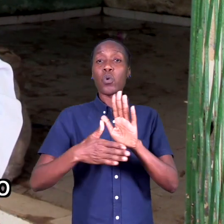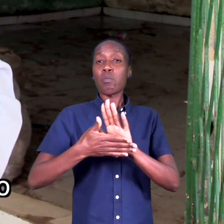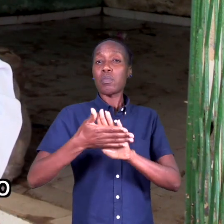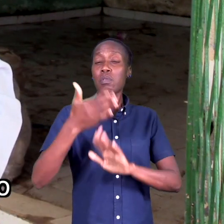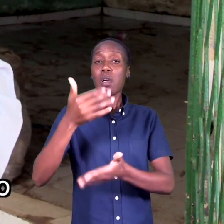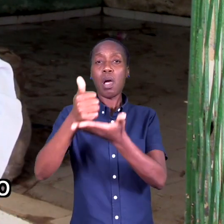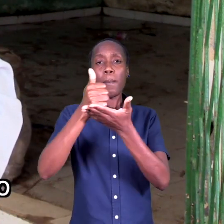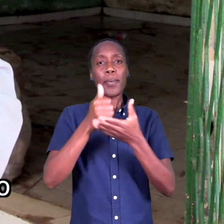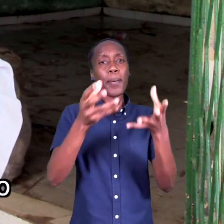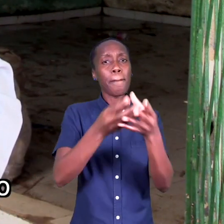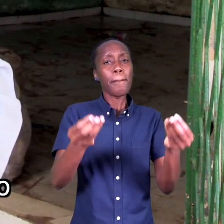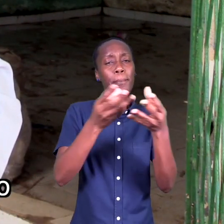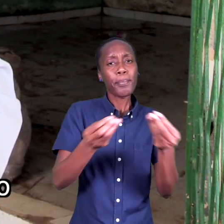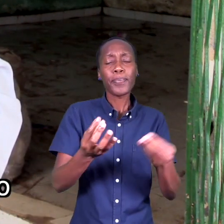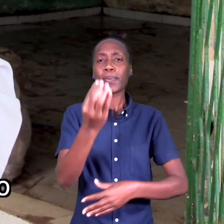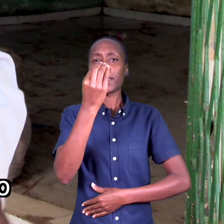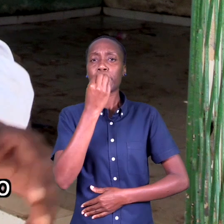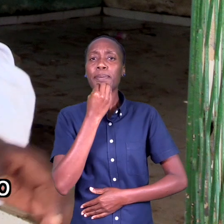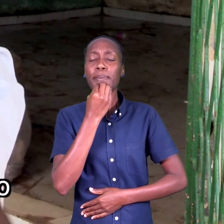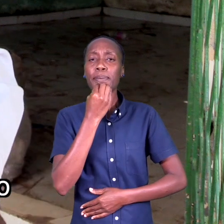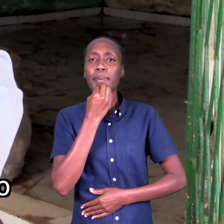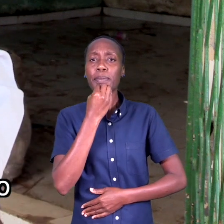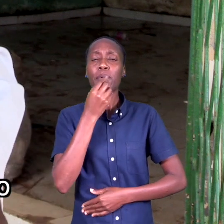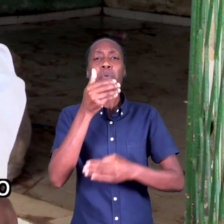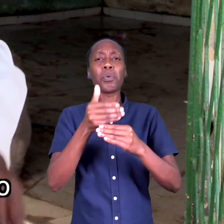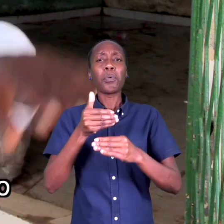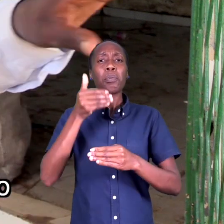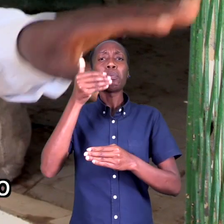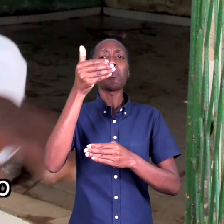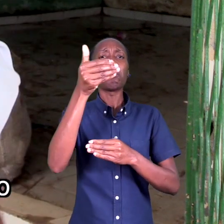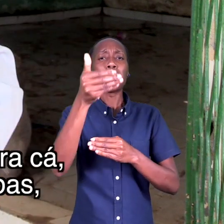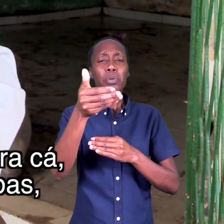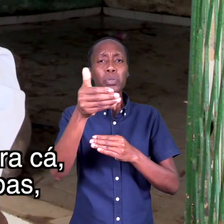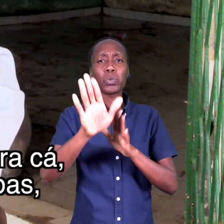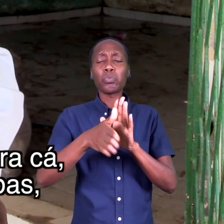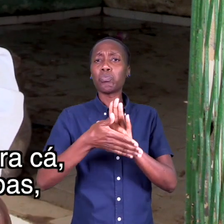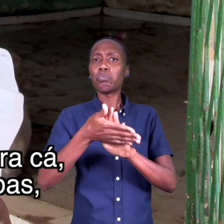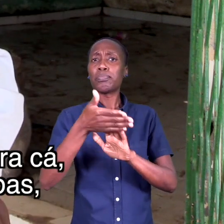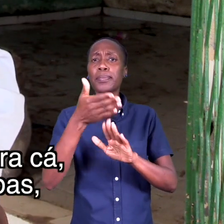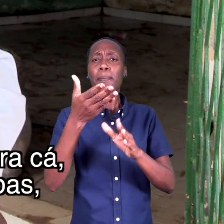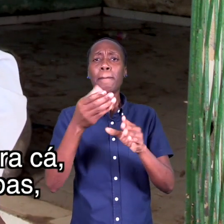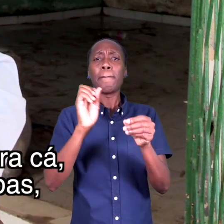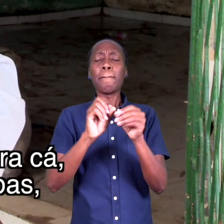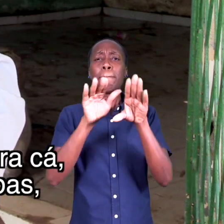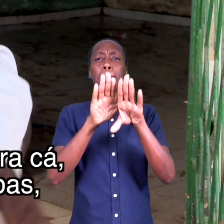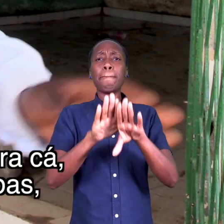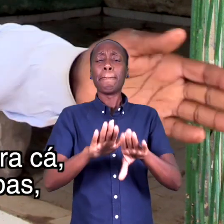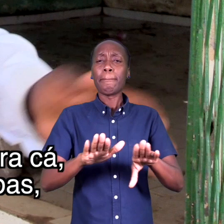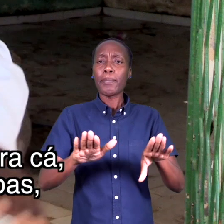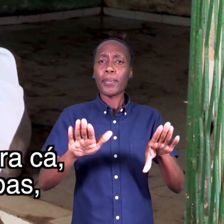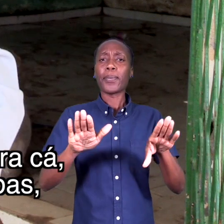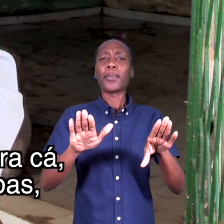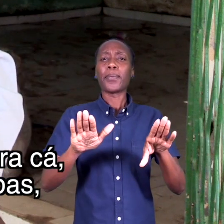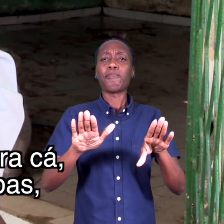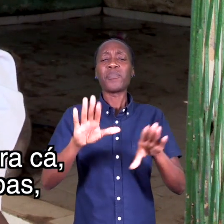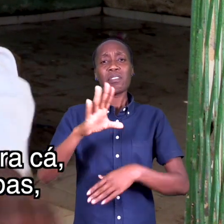só tivemos apoio em termos de produtos alimentares enquanto estava a passar aquele tempo ali, mas de lá